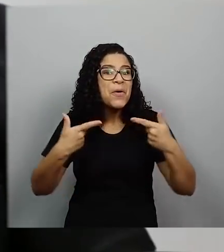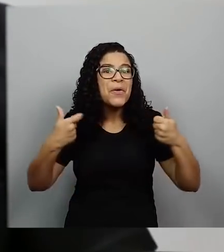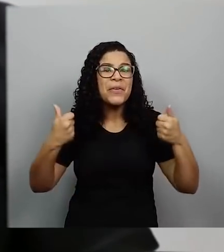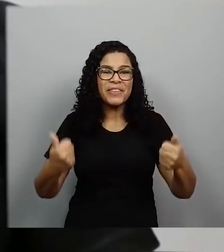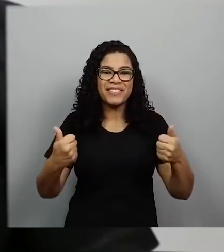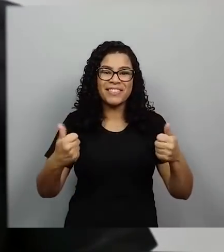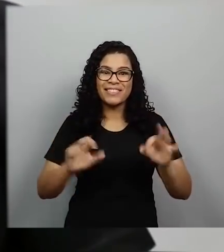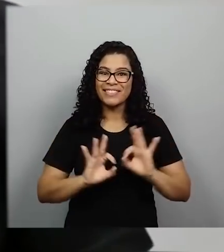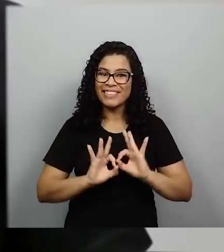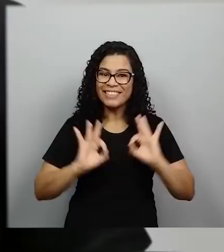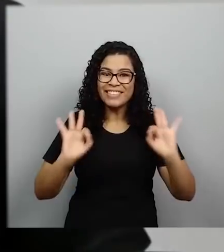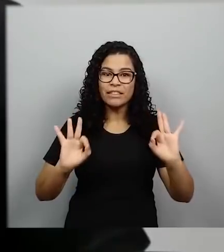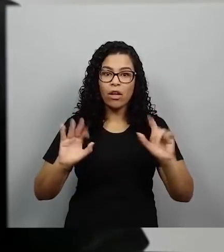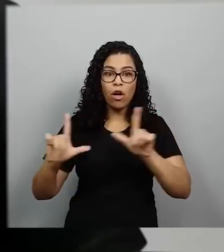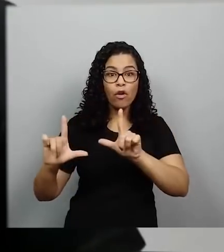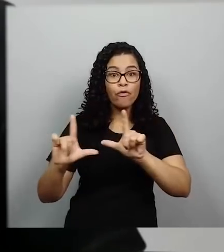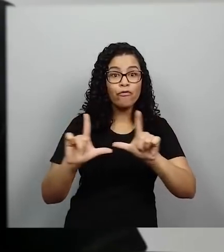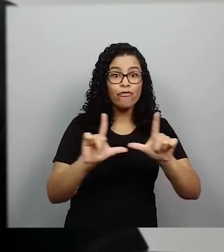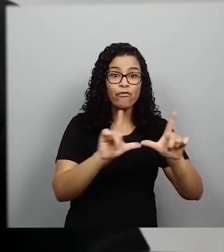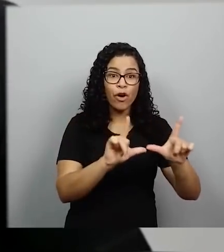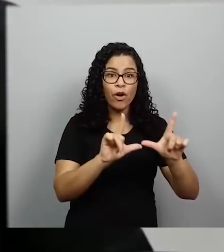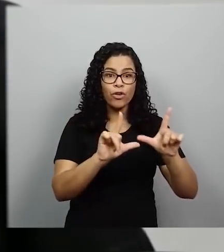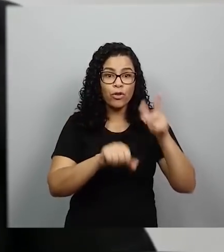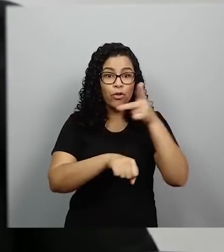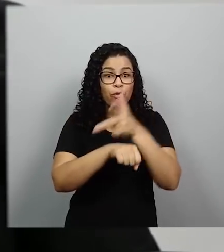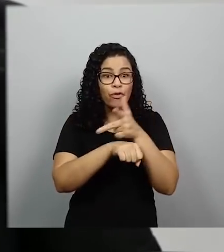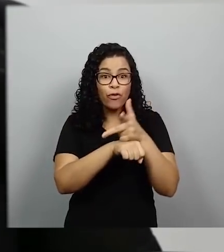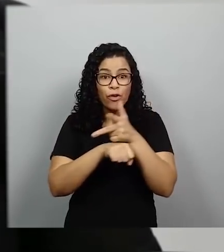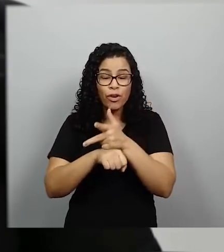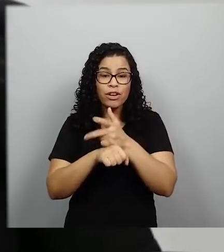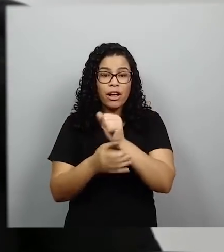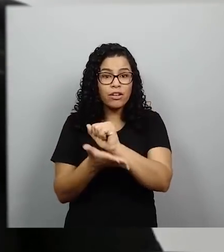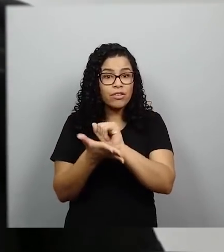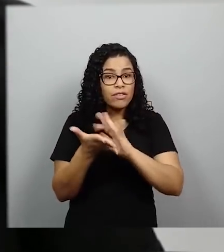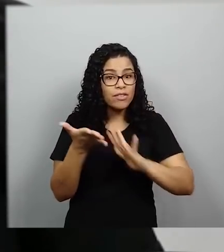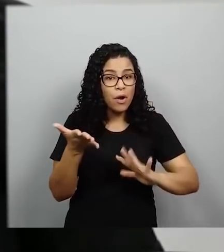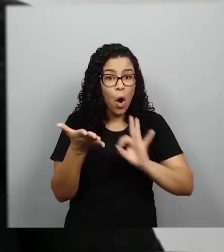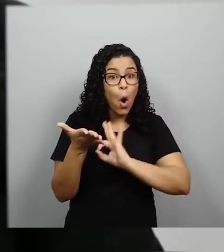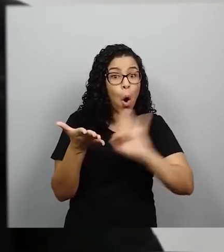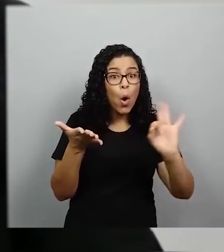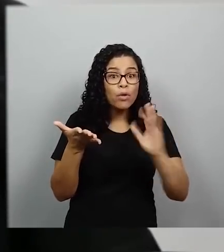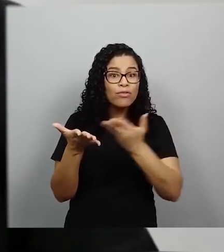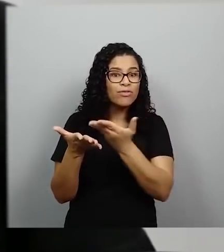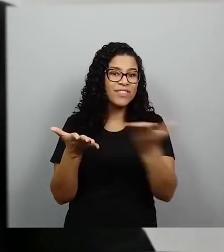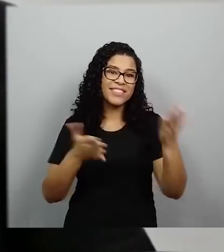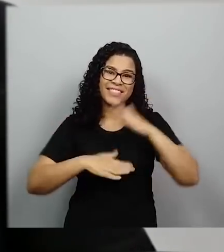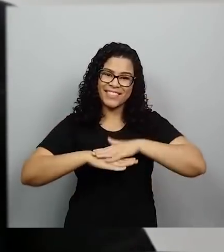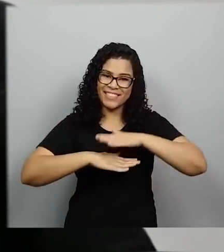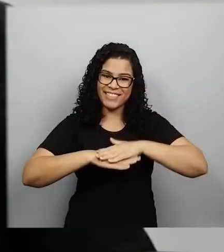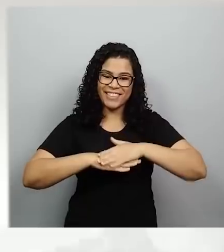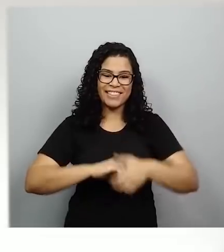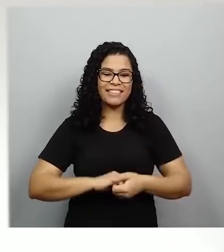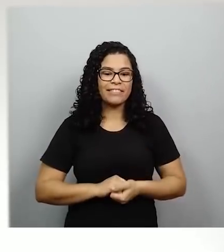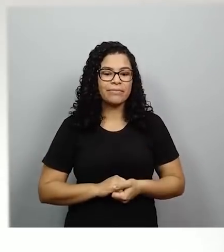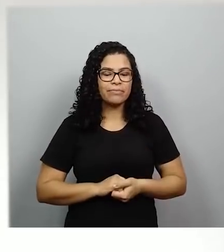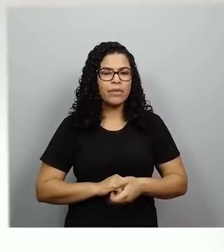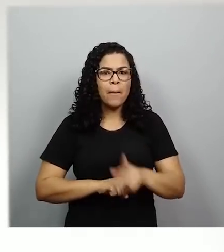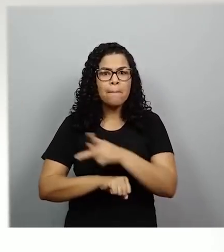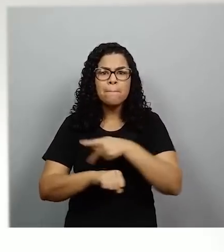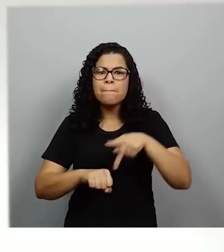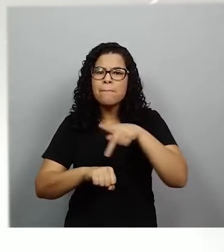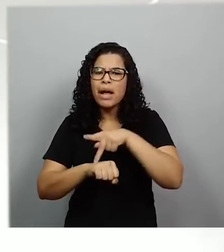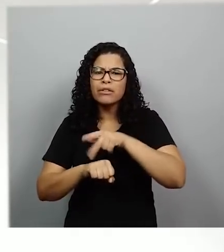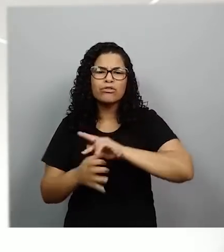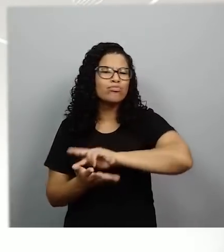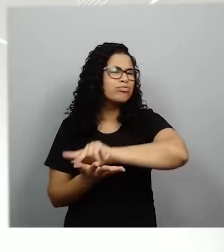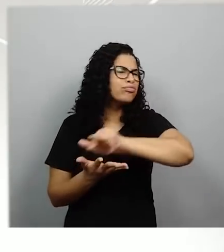incríveis e recebemos fotos e vídeos das atividades maravilhosas que vocês fizeram. Passamos